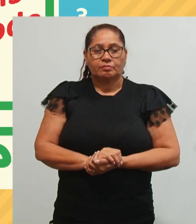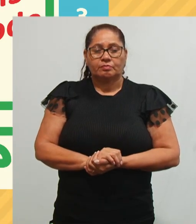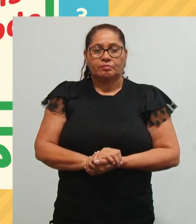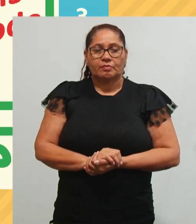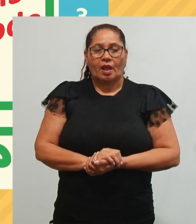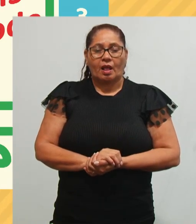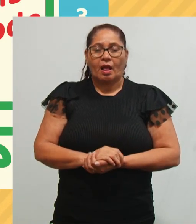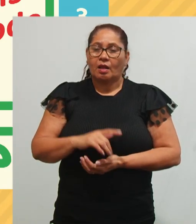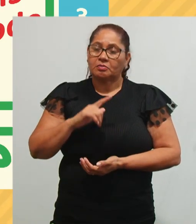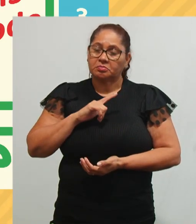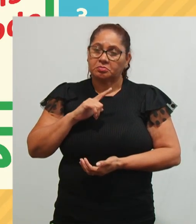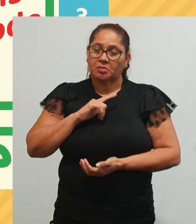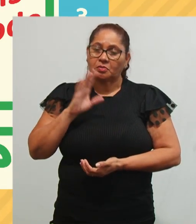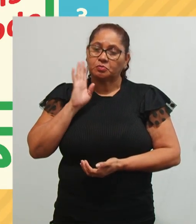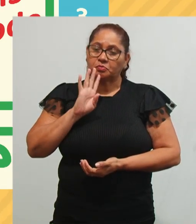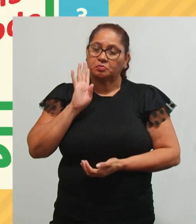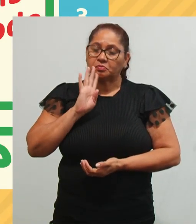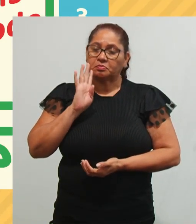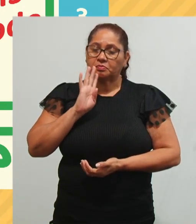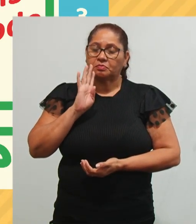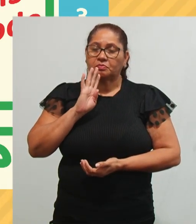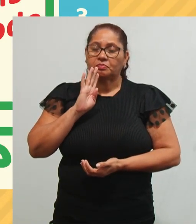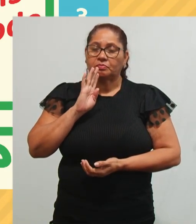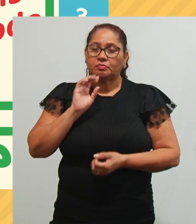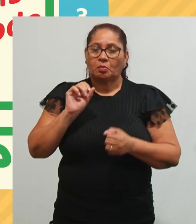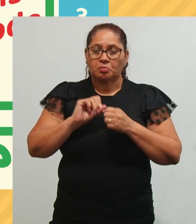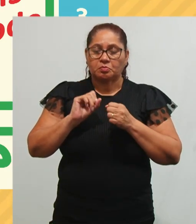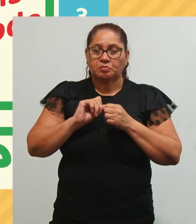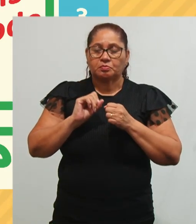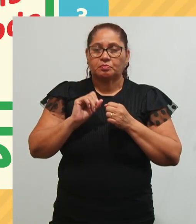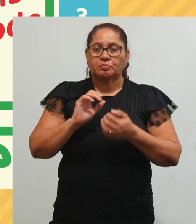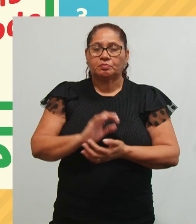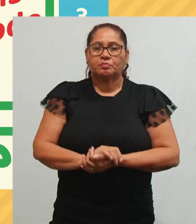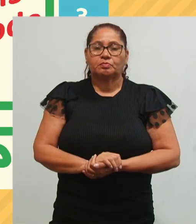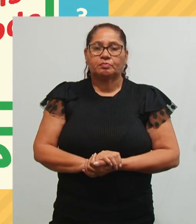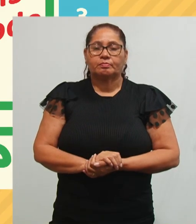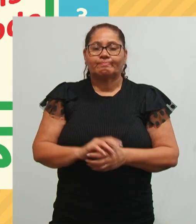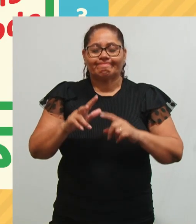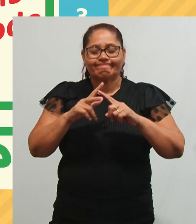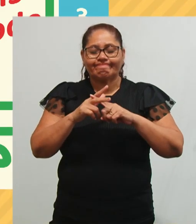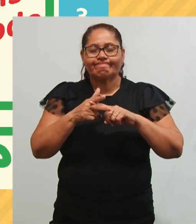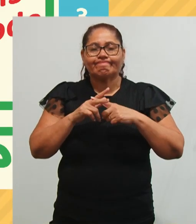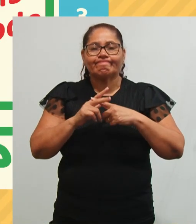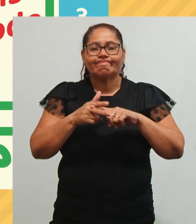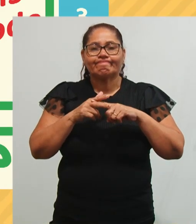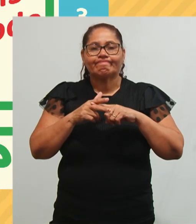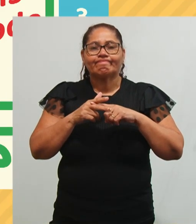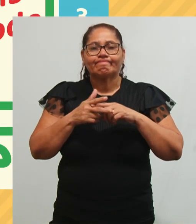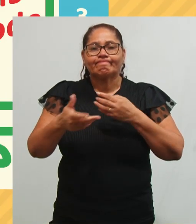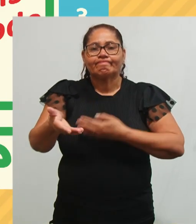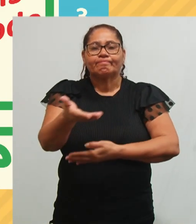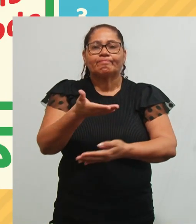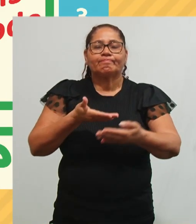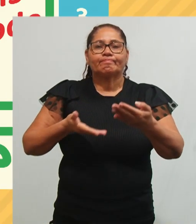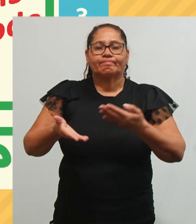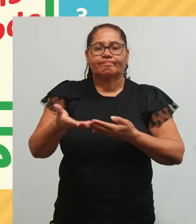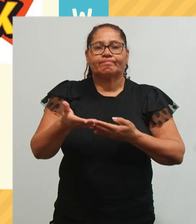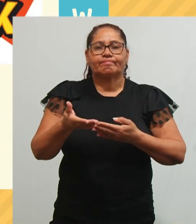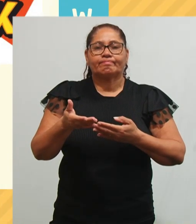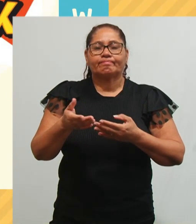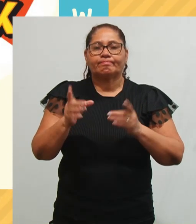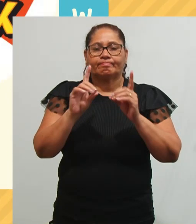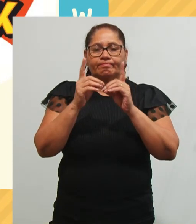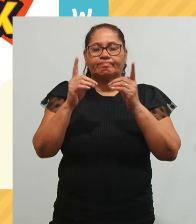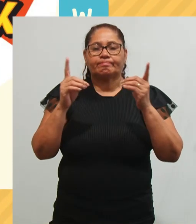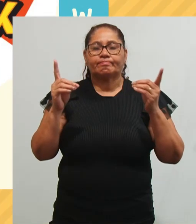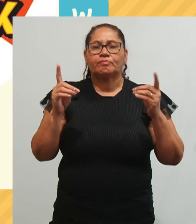gente tem algumas coisas legais que a gente pode fazer para que a gente possa regular e fazer uma intervenção didática,